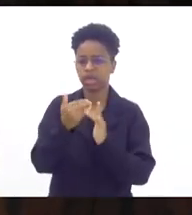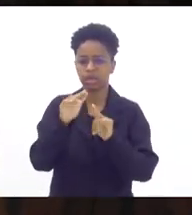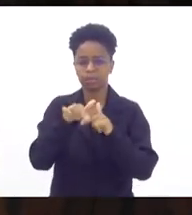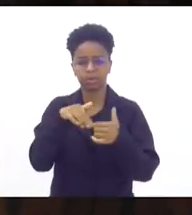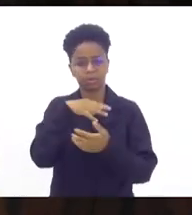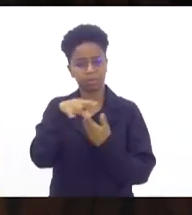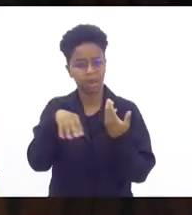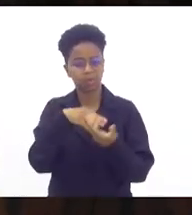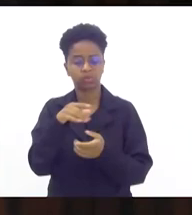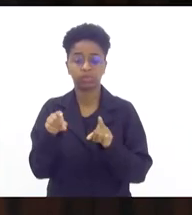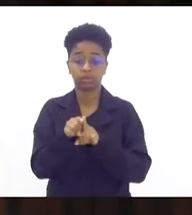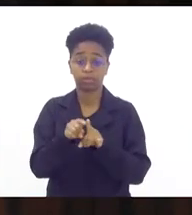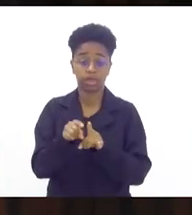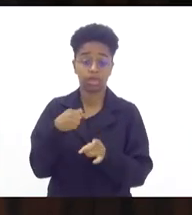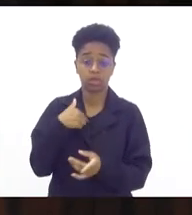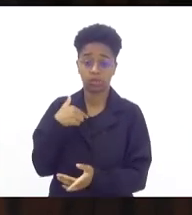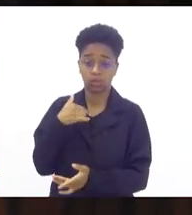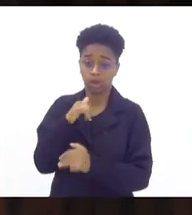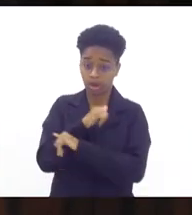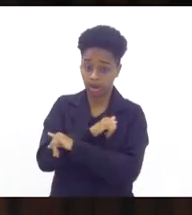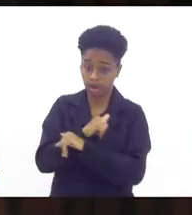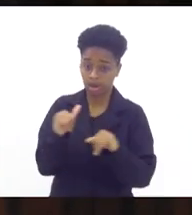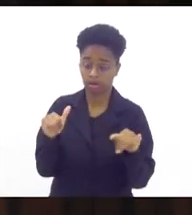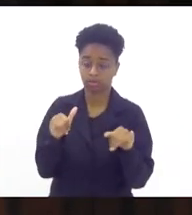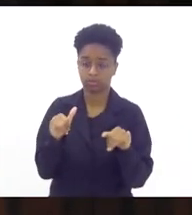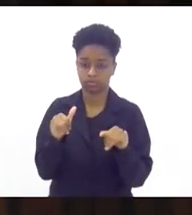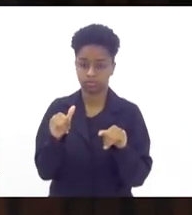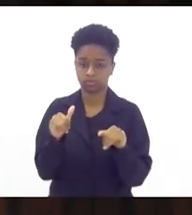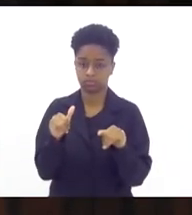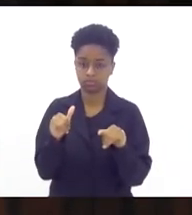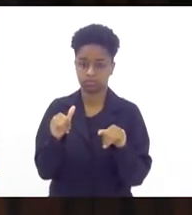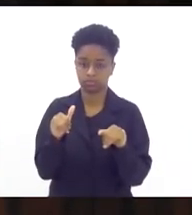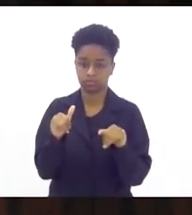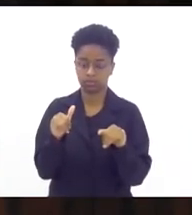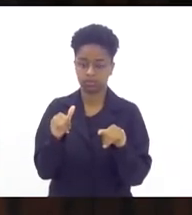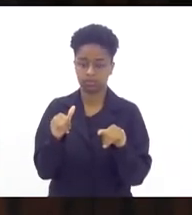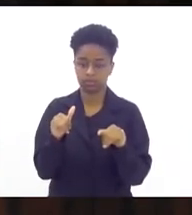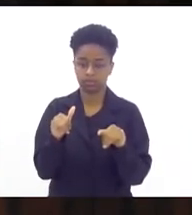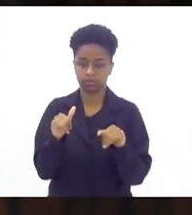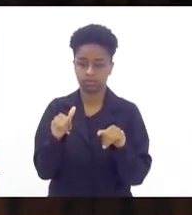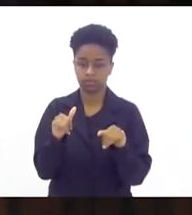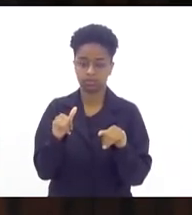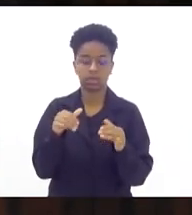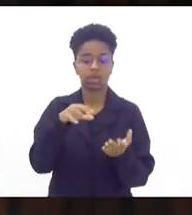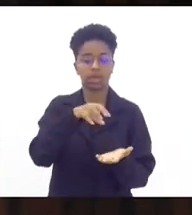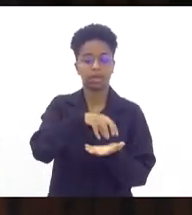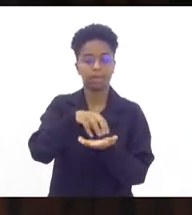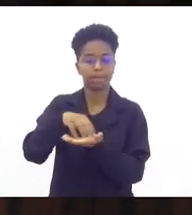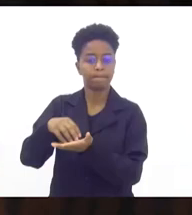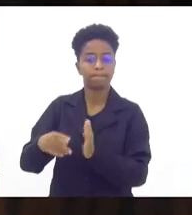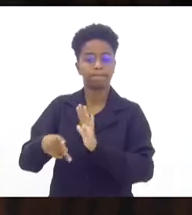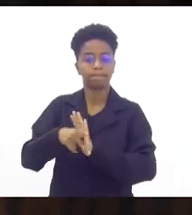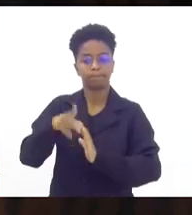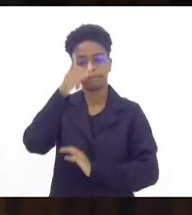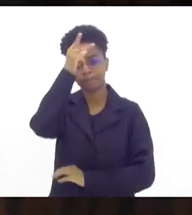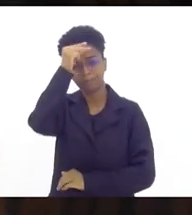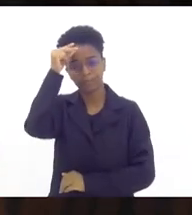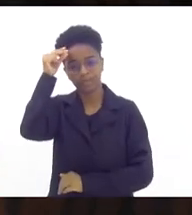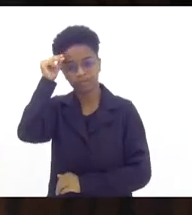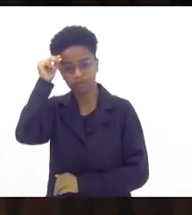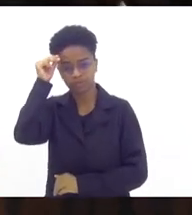tempo registrando que esses órgãos da Prefeitura do Rio de Janeiro que